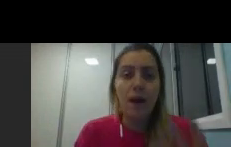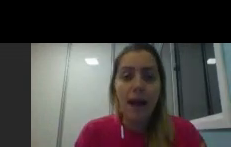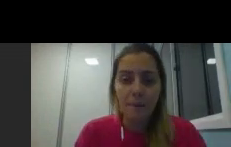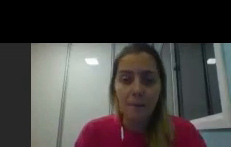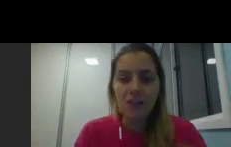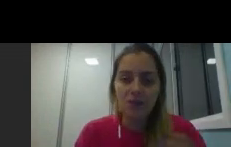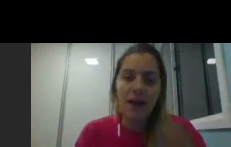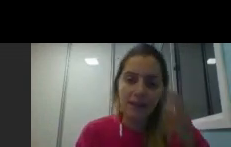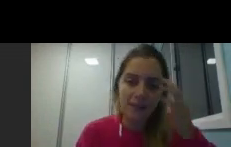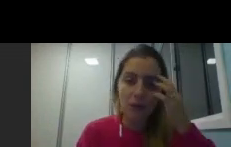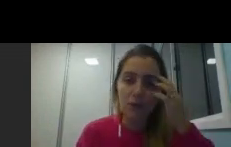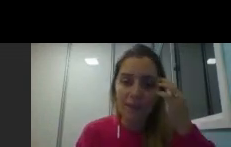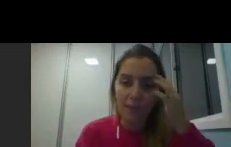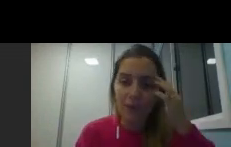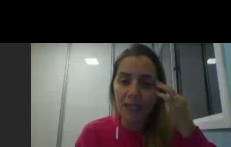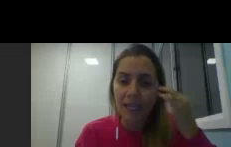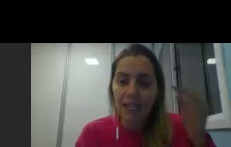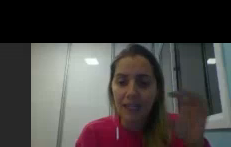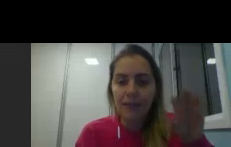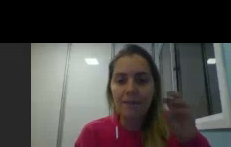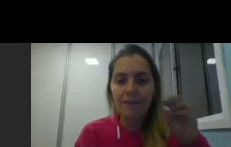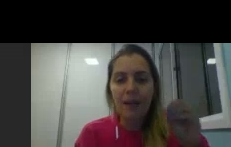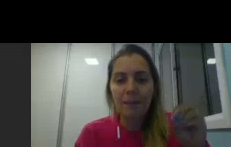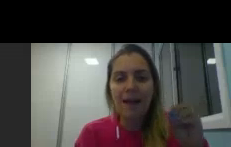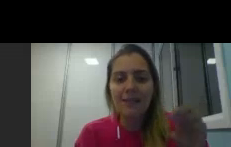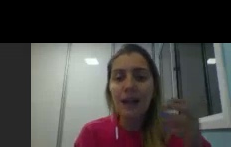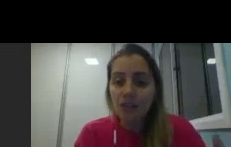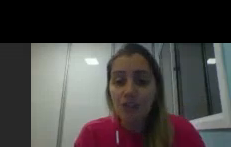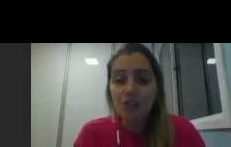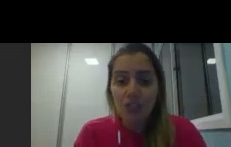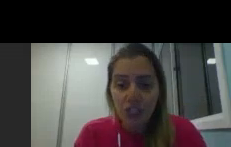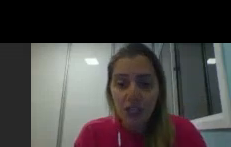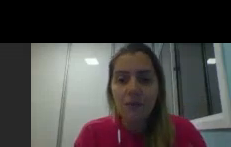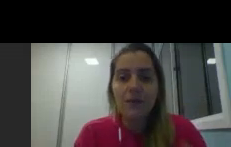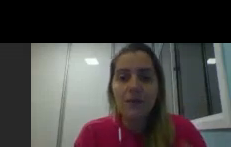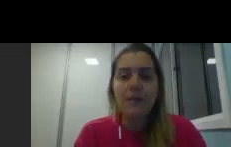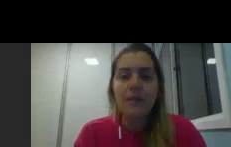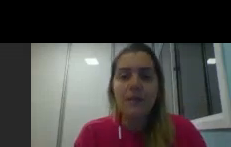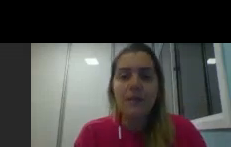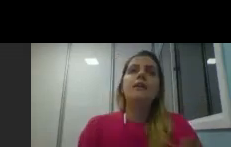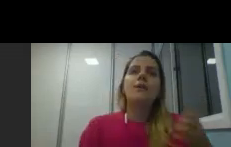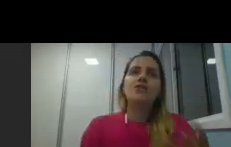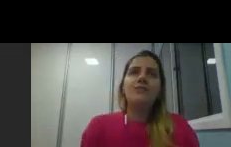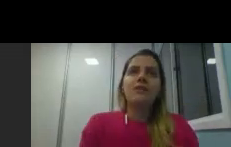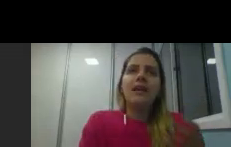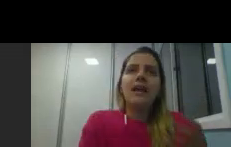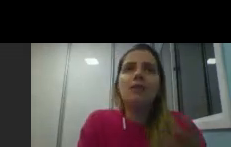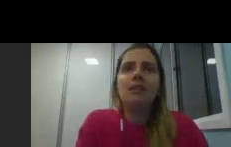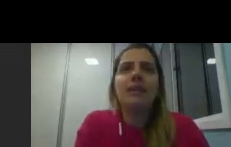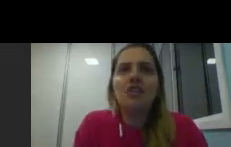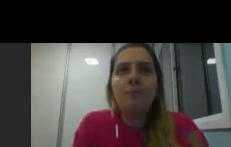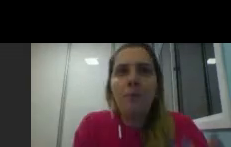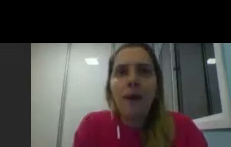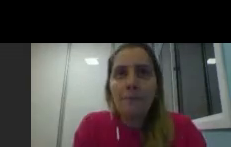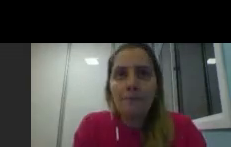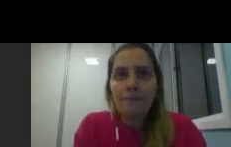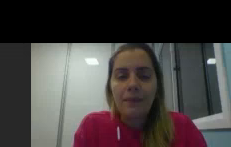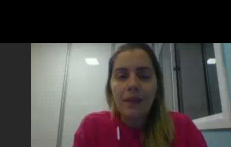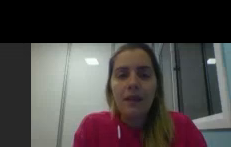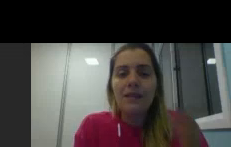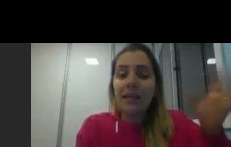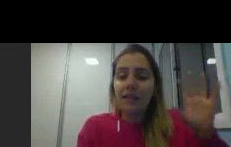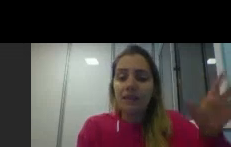sanguínea tipo A, a gente fala, o nome dessa proteína da hemácia é aglutinogênio, tá? Então, o indivíduo que ele é um sangue tipo